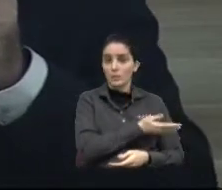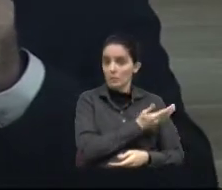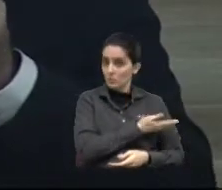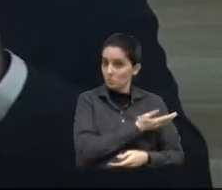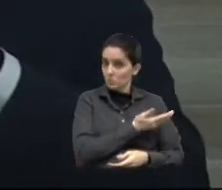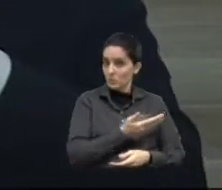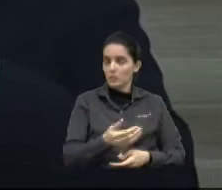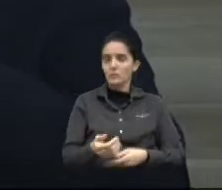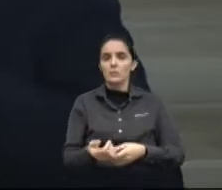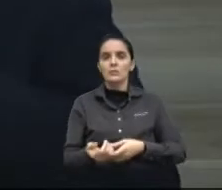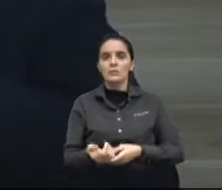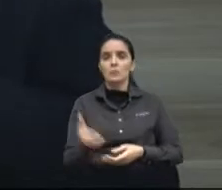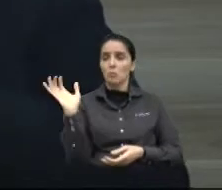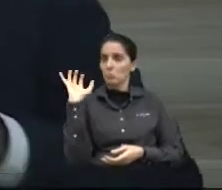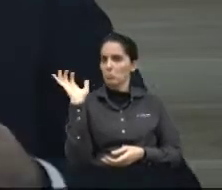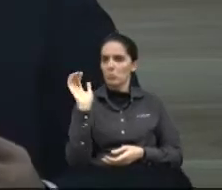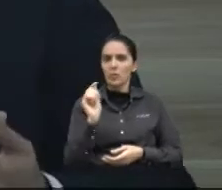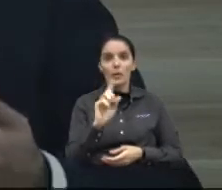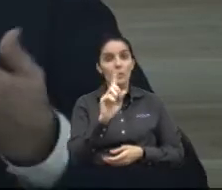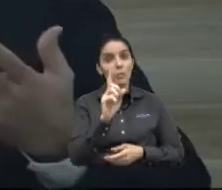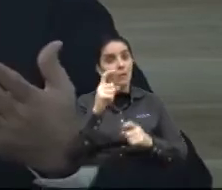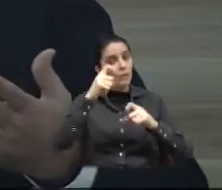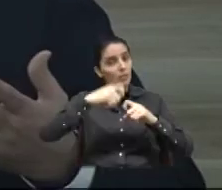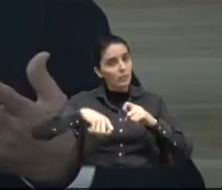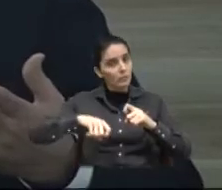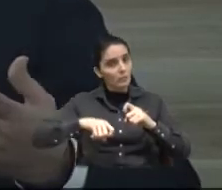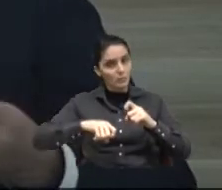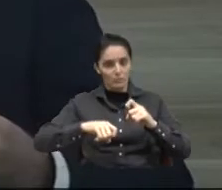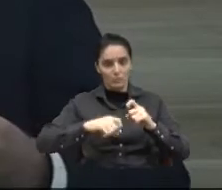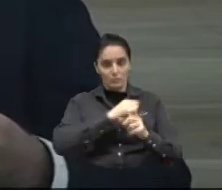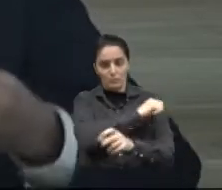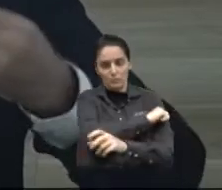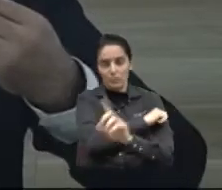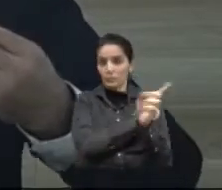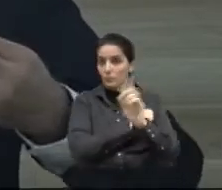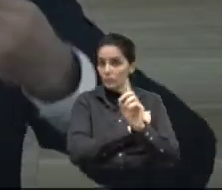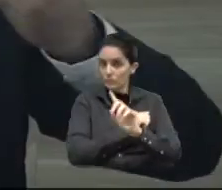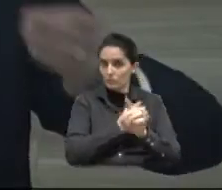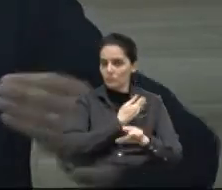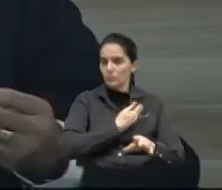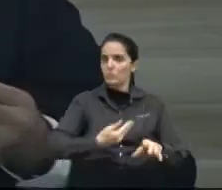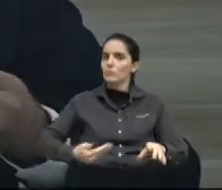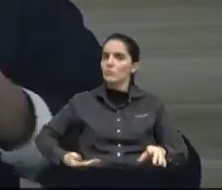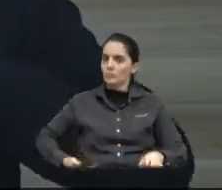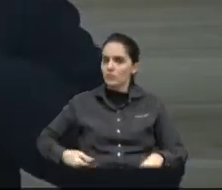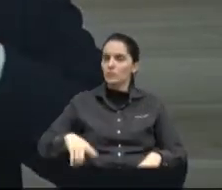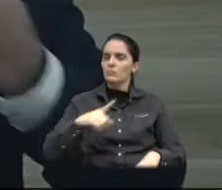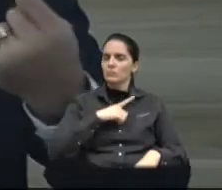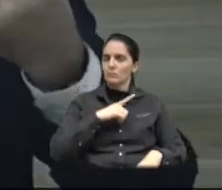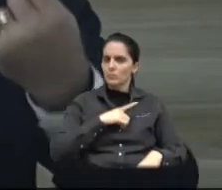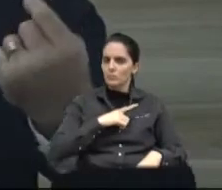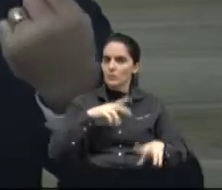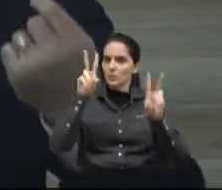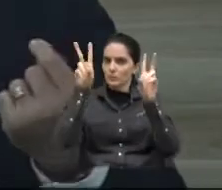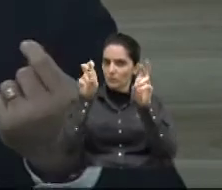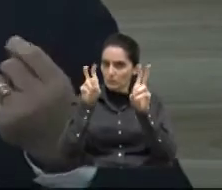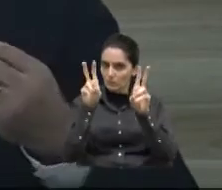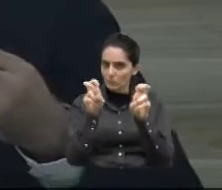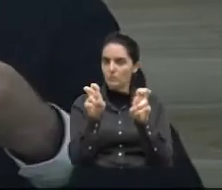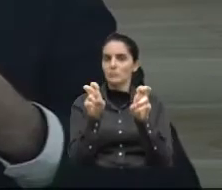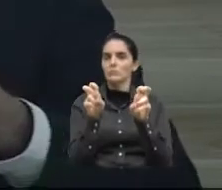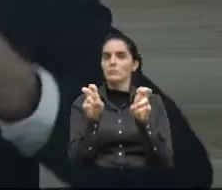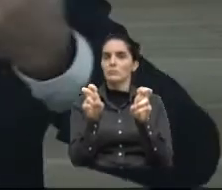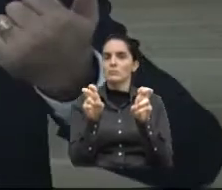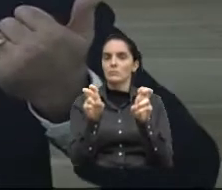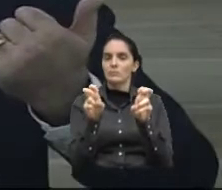dos alunos eu acredito que o governador tem muito mais assunto teria muito mais assunto